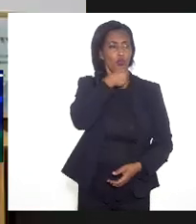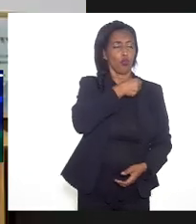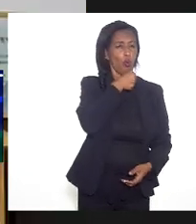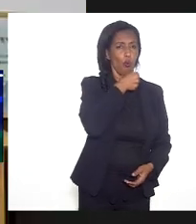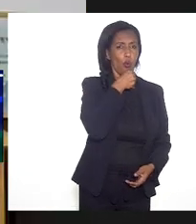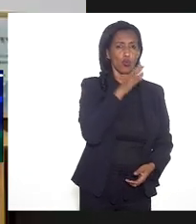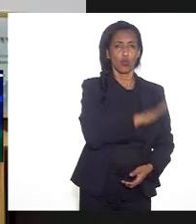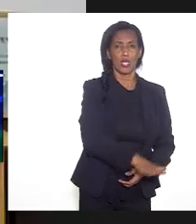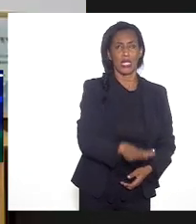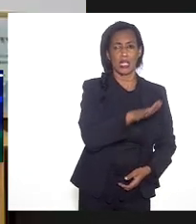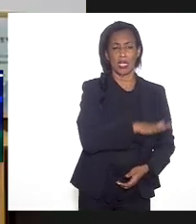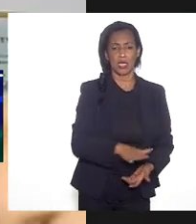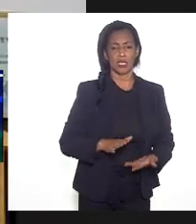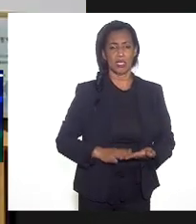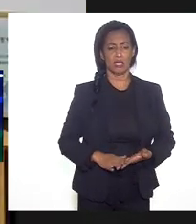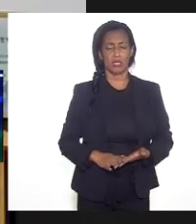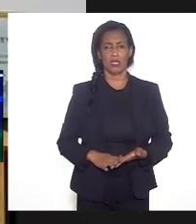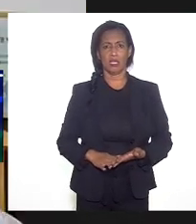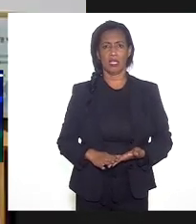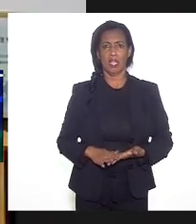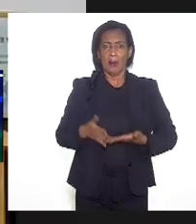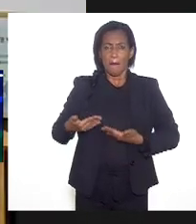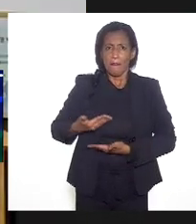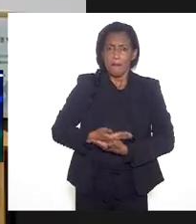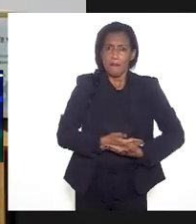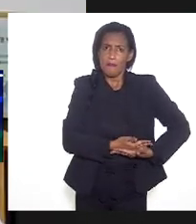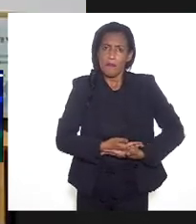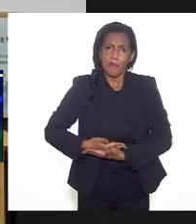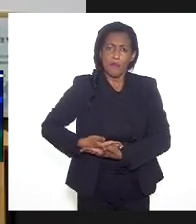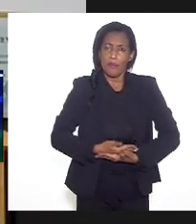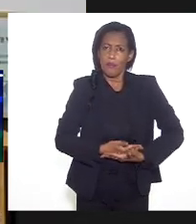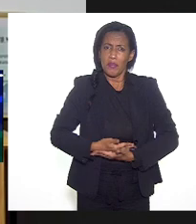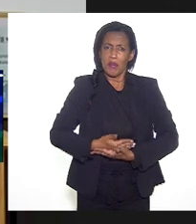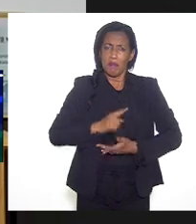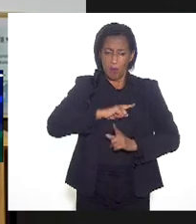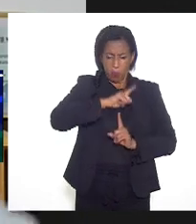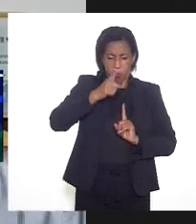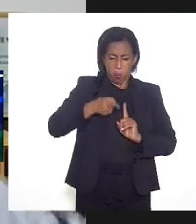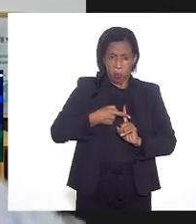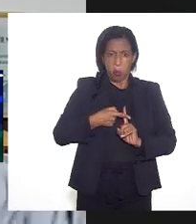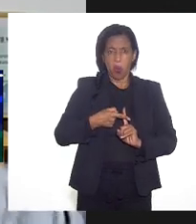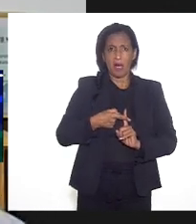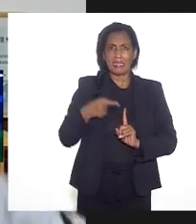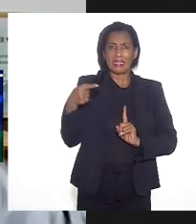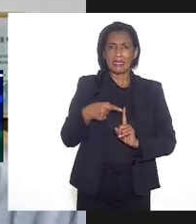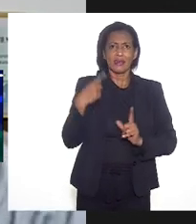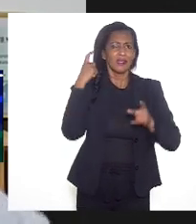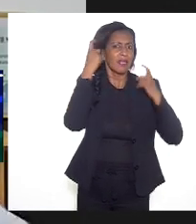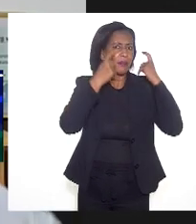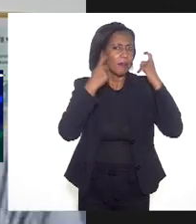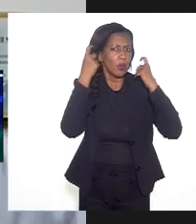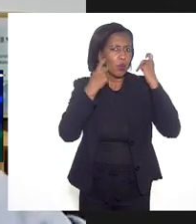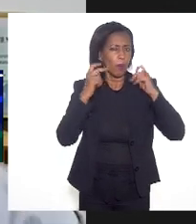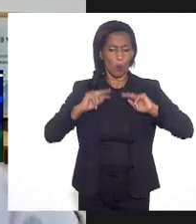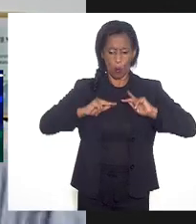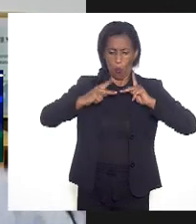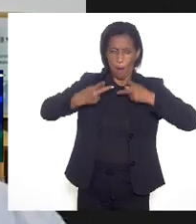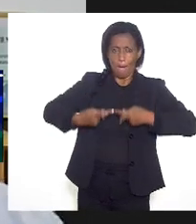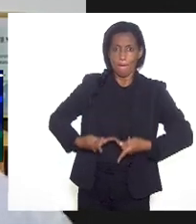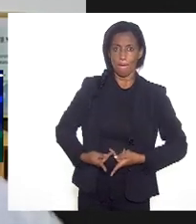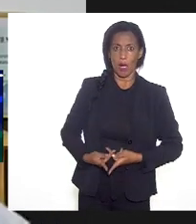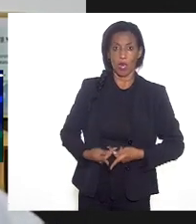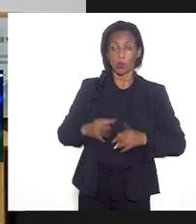idoso, criança, recém-nascido, ainda por nascer no ventre, está preocupado com o ser humano de